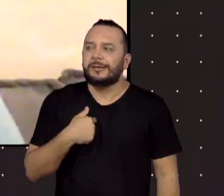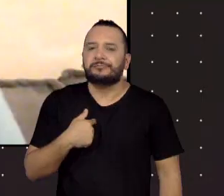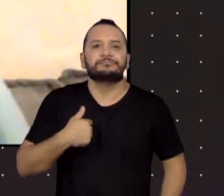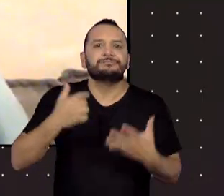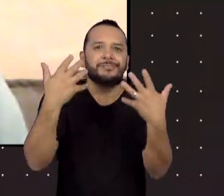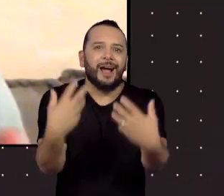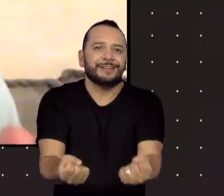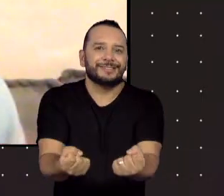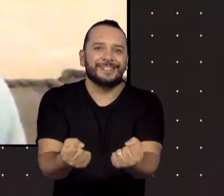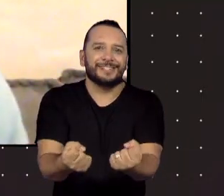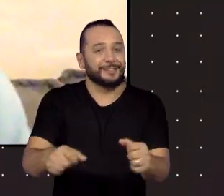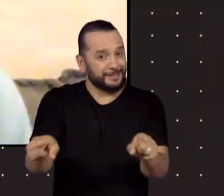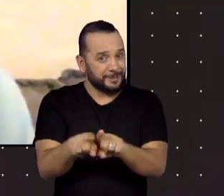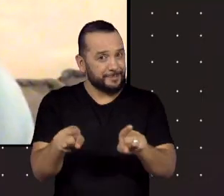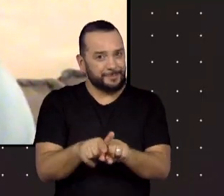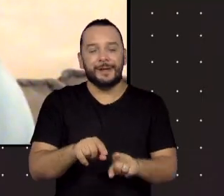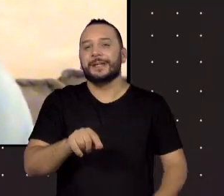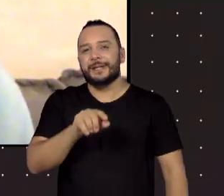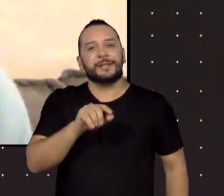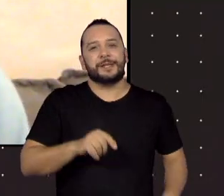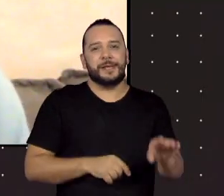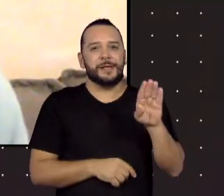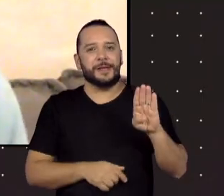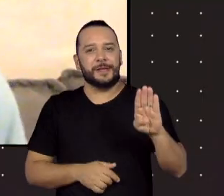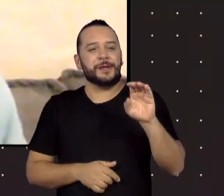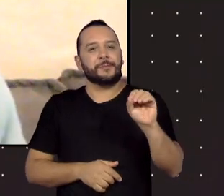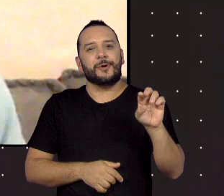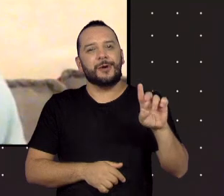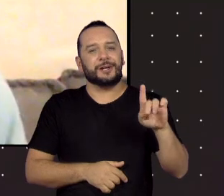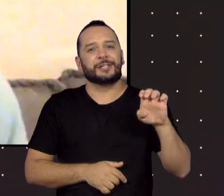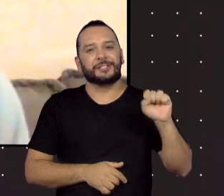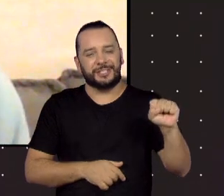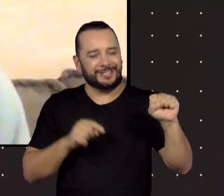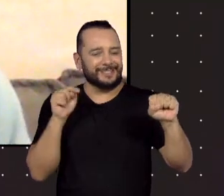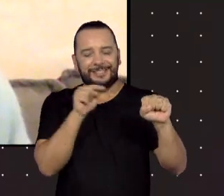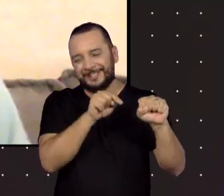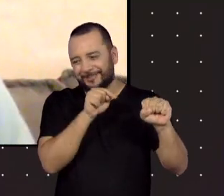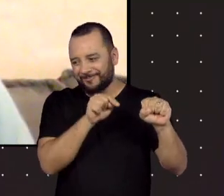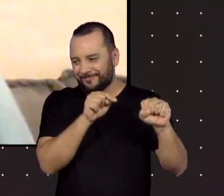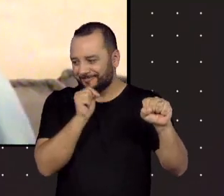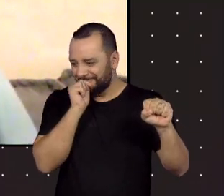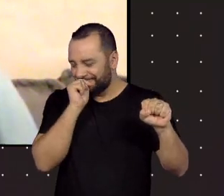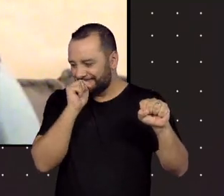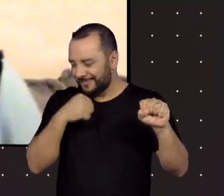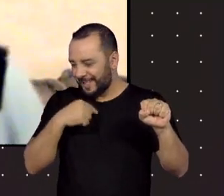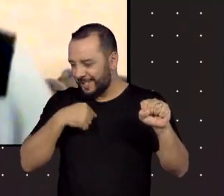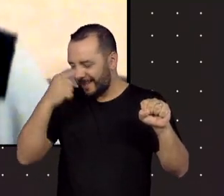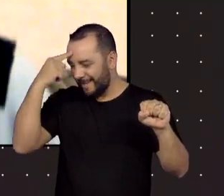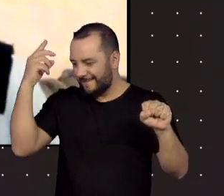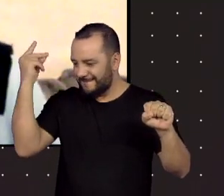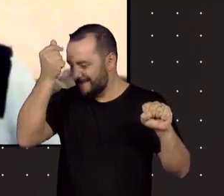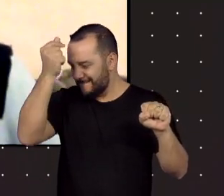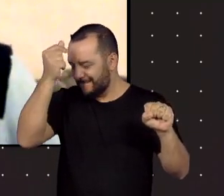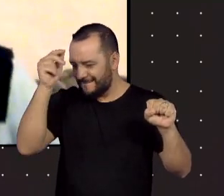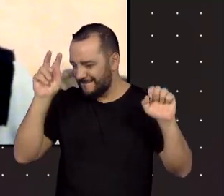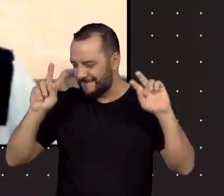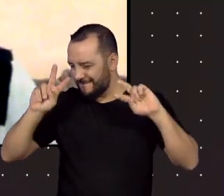vamos. E o Borges eram palavras. Foi aí que me veio o tema